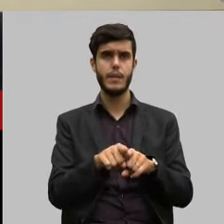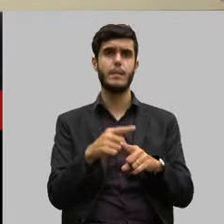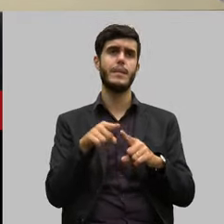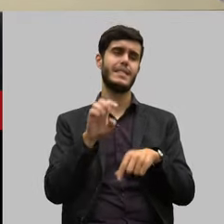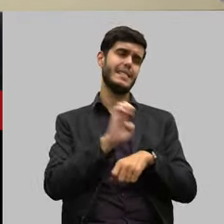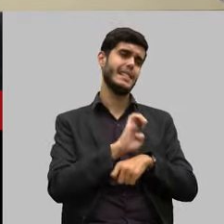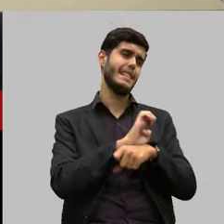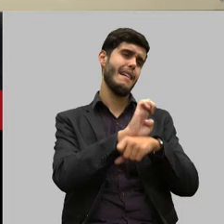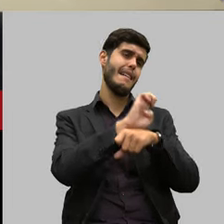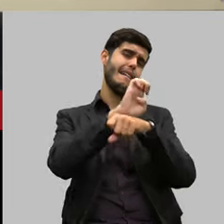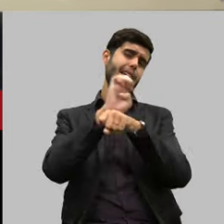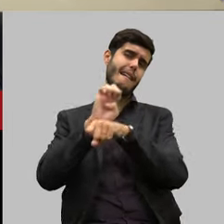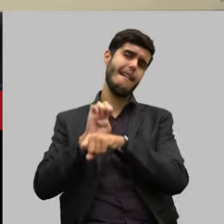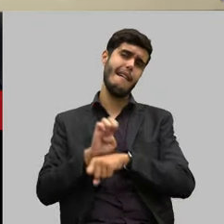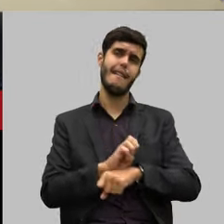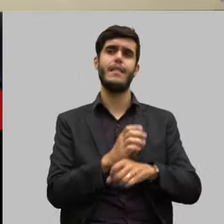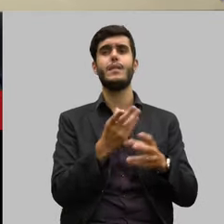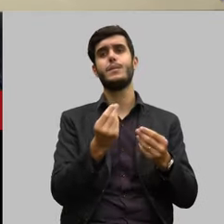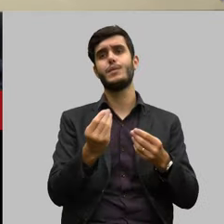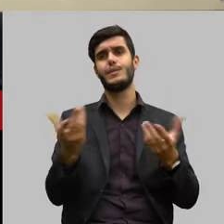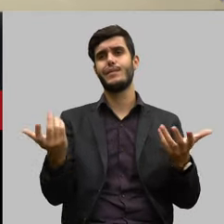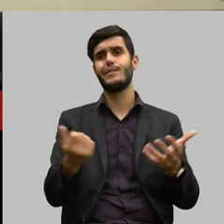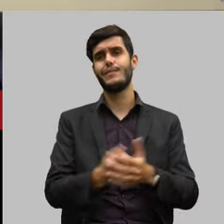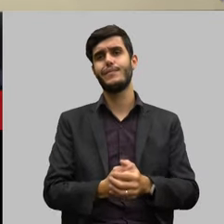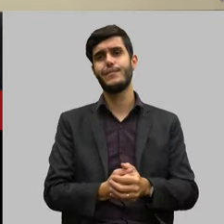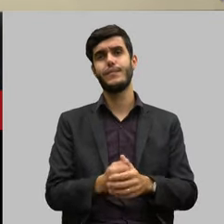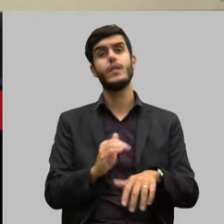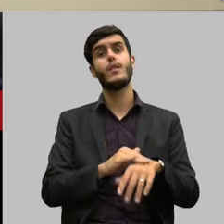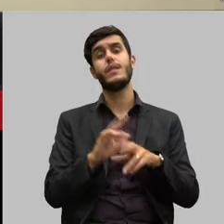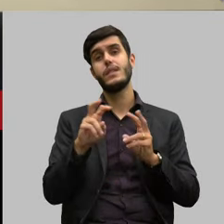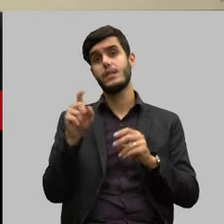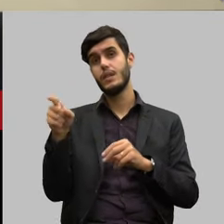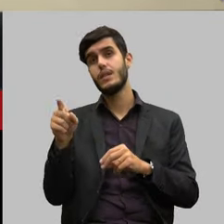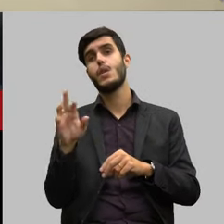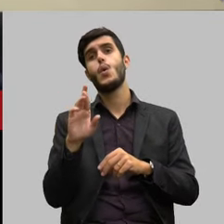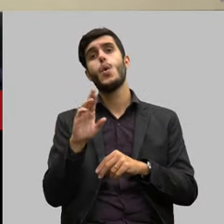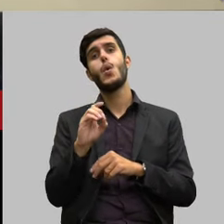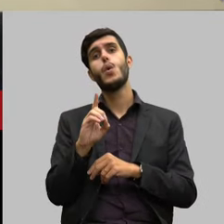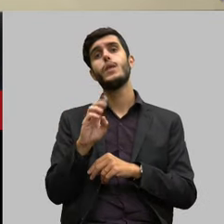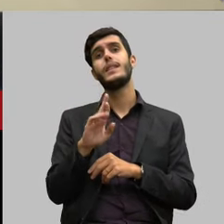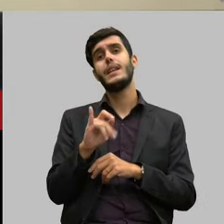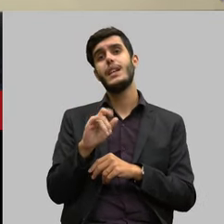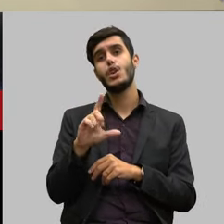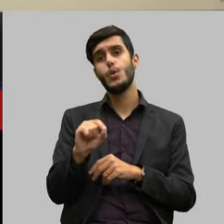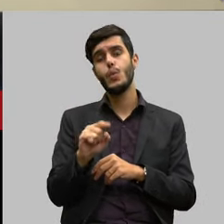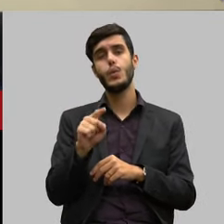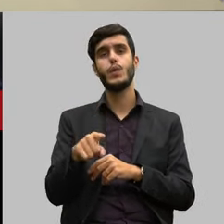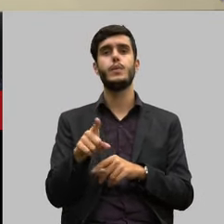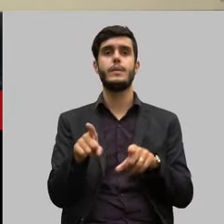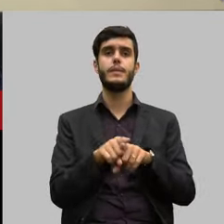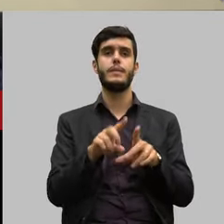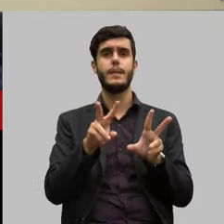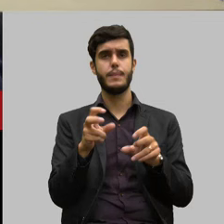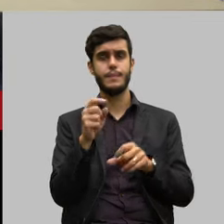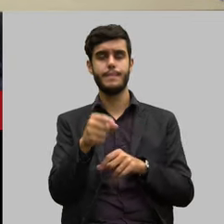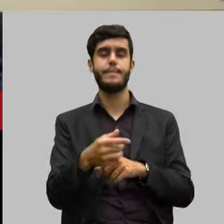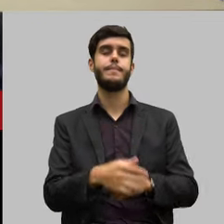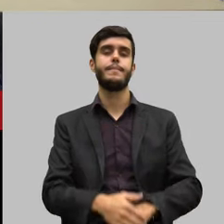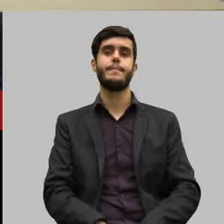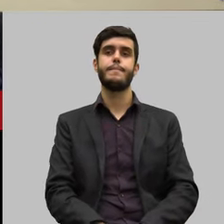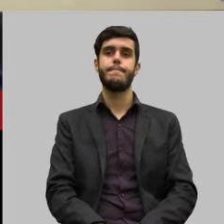em todo o estado é só conversar com o Rodrigo do Dr pessoal da seinfra que vê que tem obras realmente para todo lado